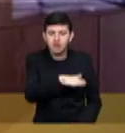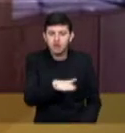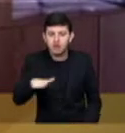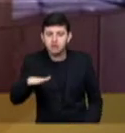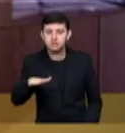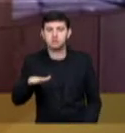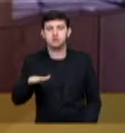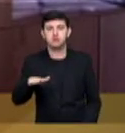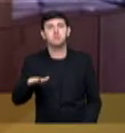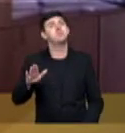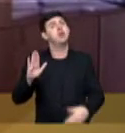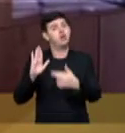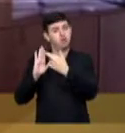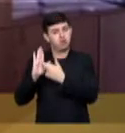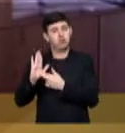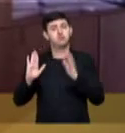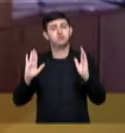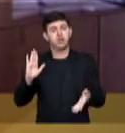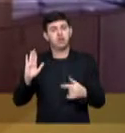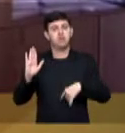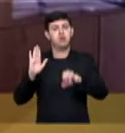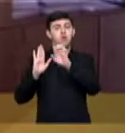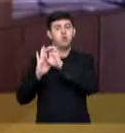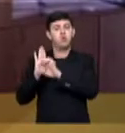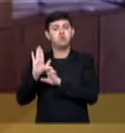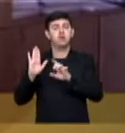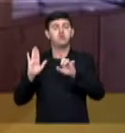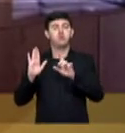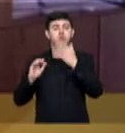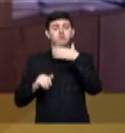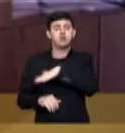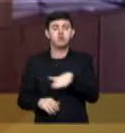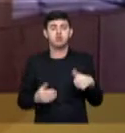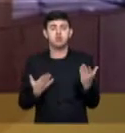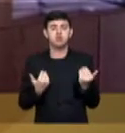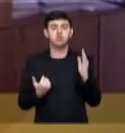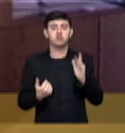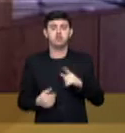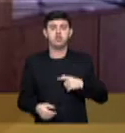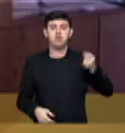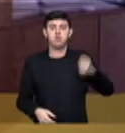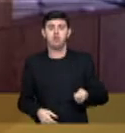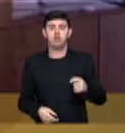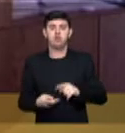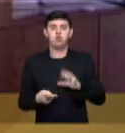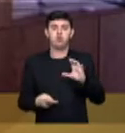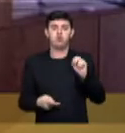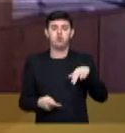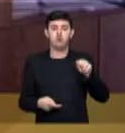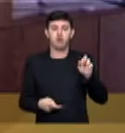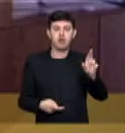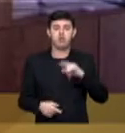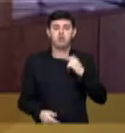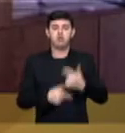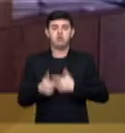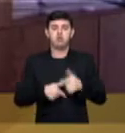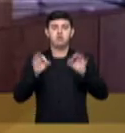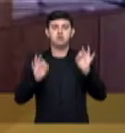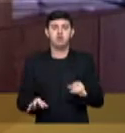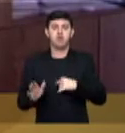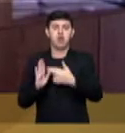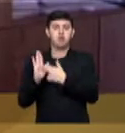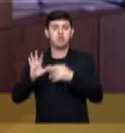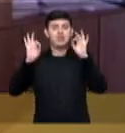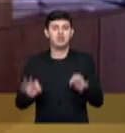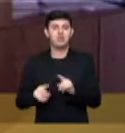regulado, o Estatuto da Criança e do Adolescente tem sido imposto quanto a isso, o CONAR funciona, existe autorregulamentação.